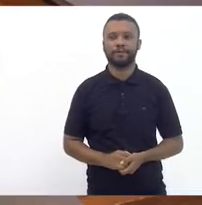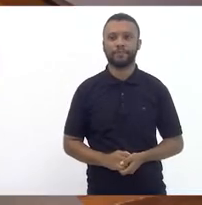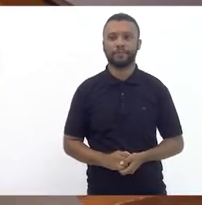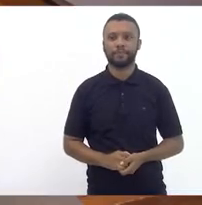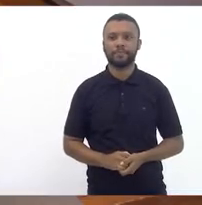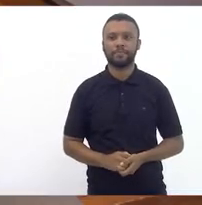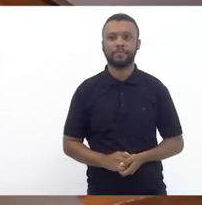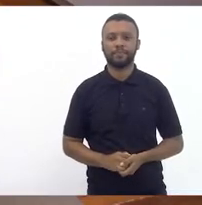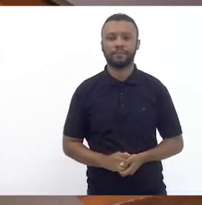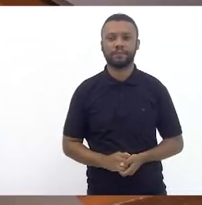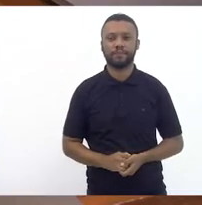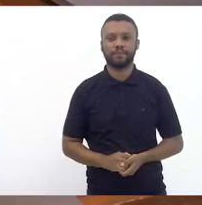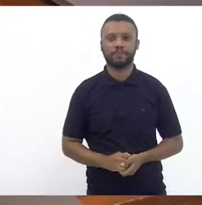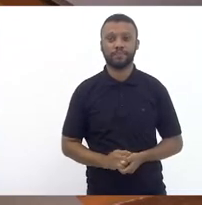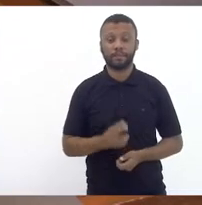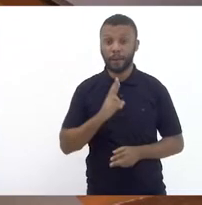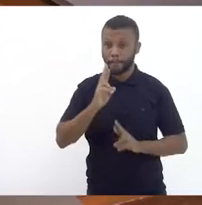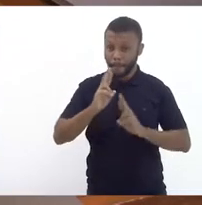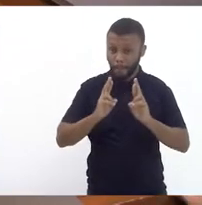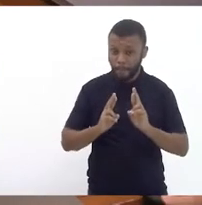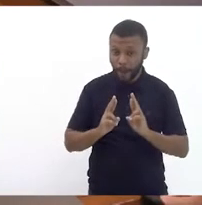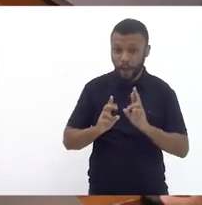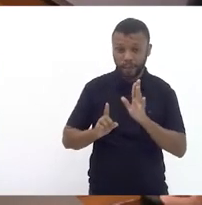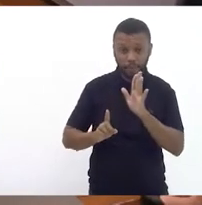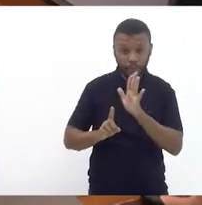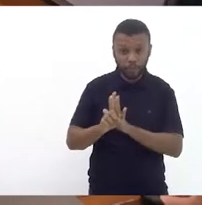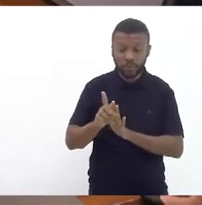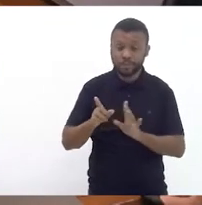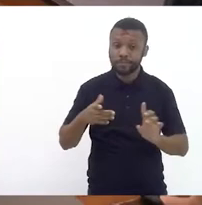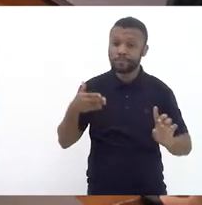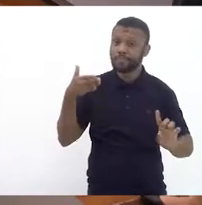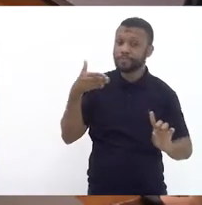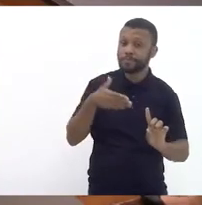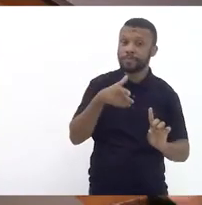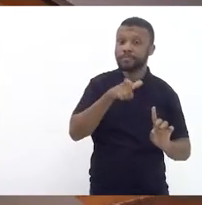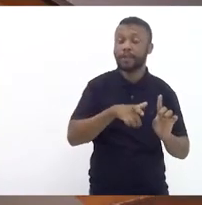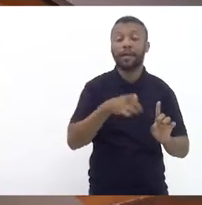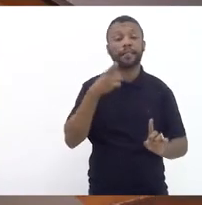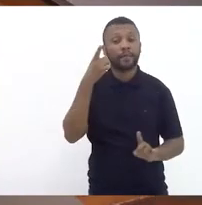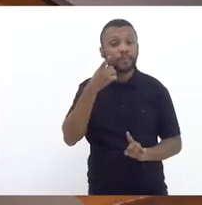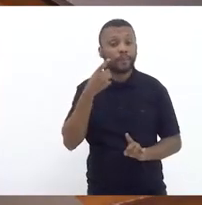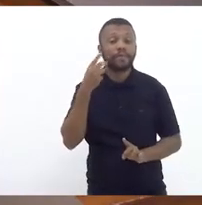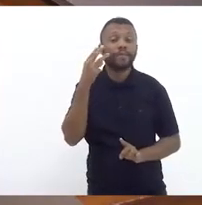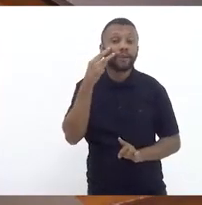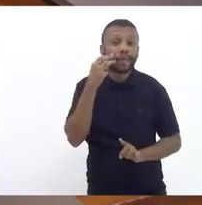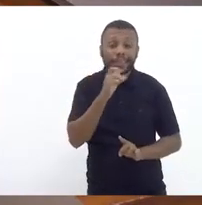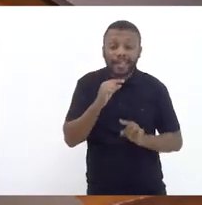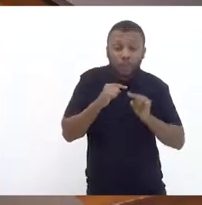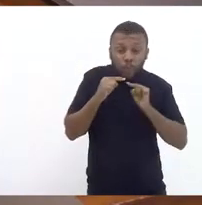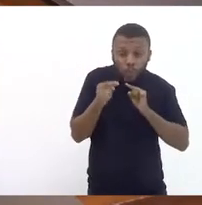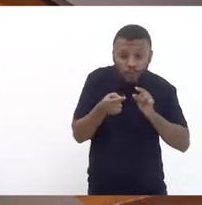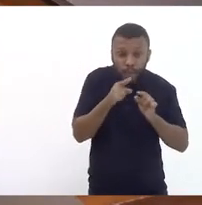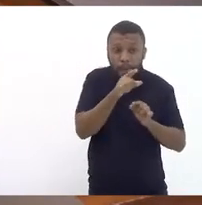Luciano. Responder as perguntas que foram formuladas pelo deputado Valdec. Se tiver alguma dúvida, o Valdec pode perguntar de novo. Claro.